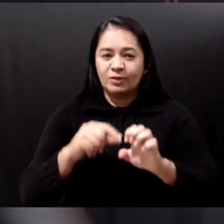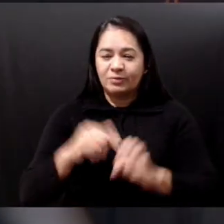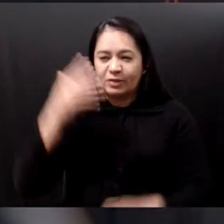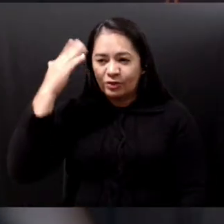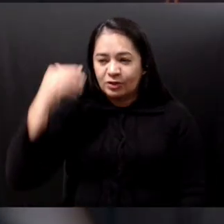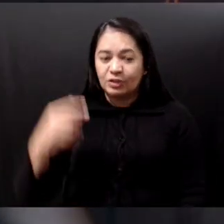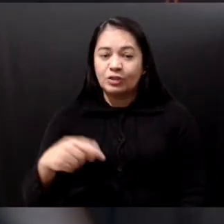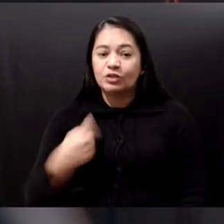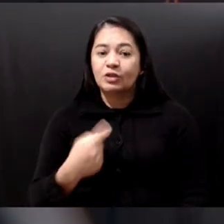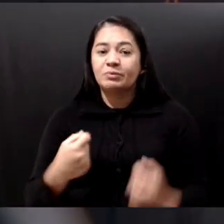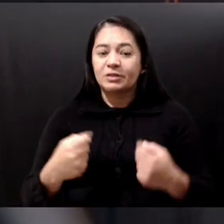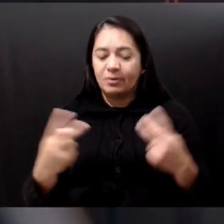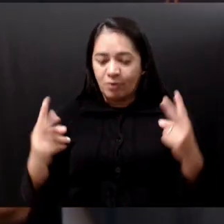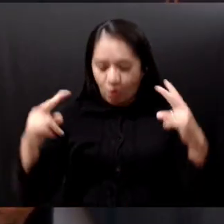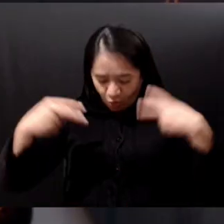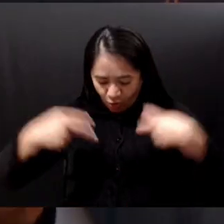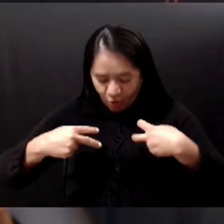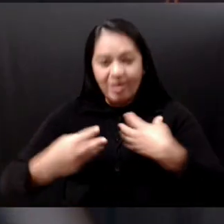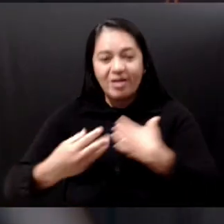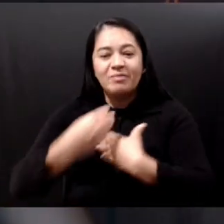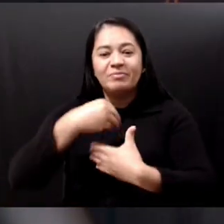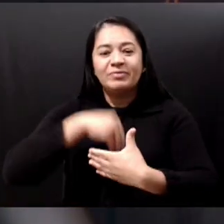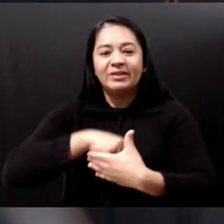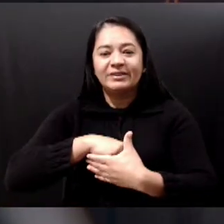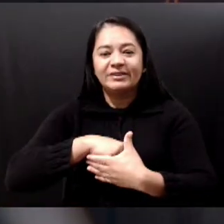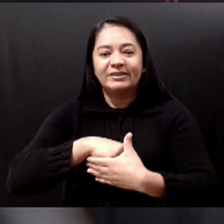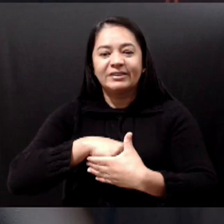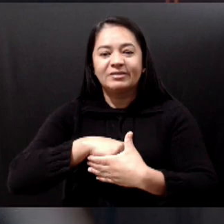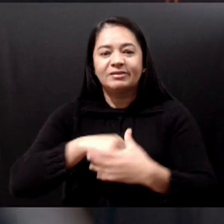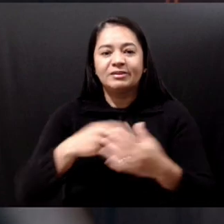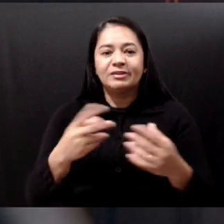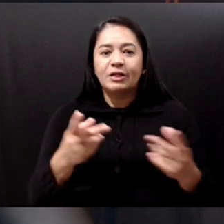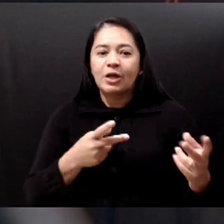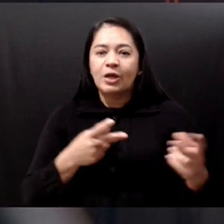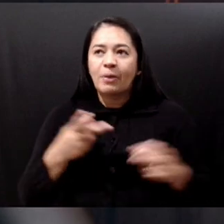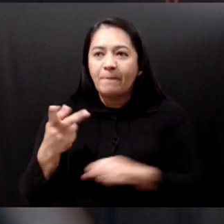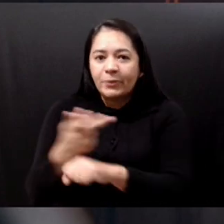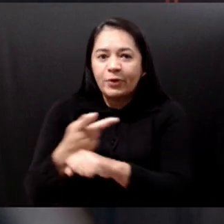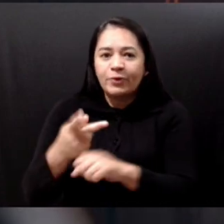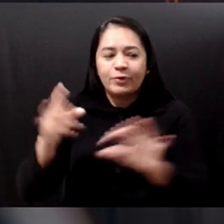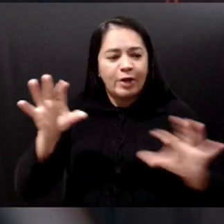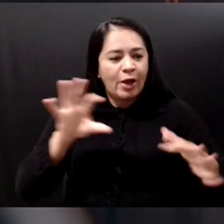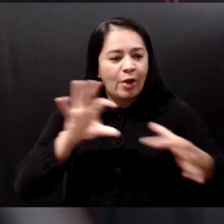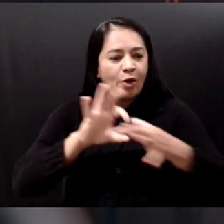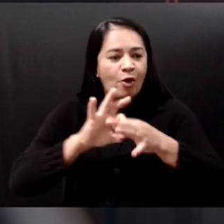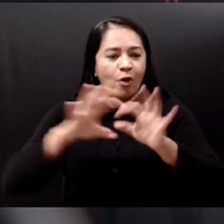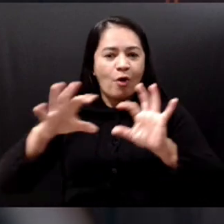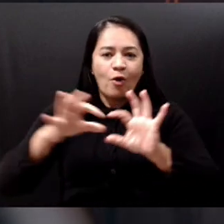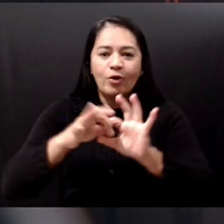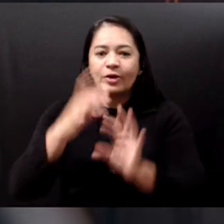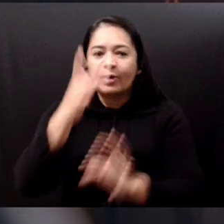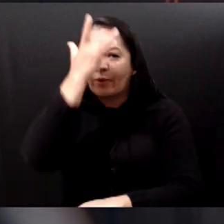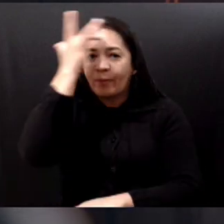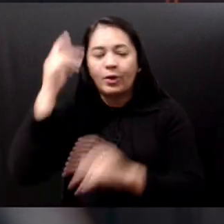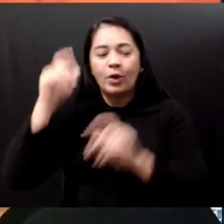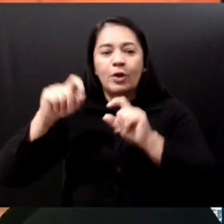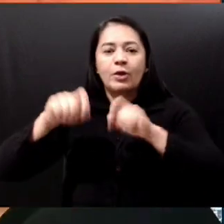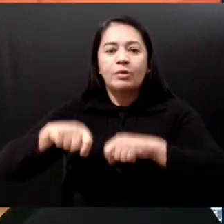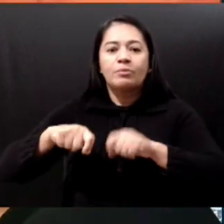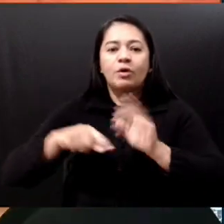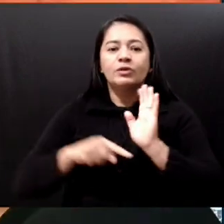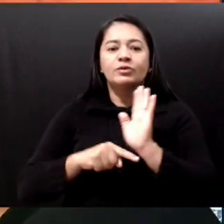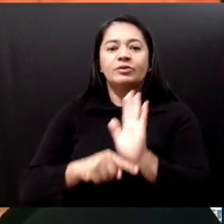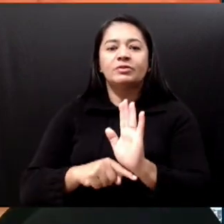e a partir daí buscar conexões com pessoas que possam trazer um incremento,